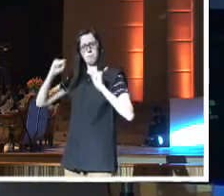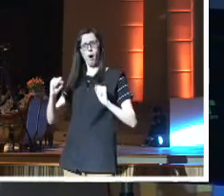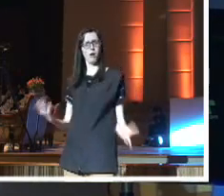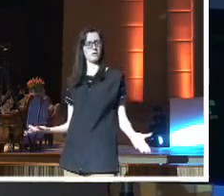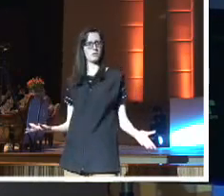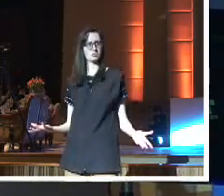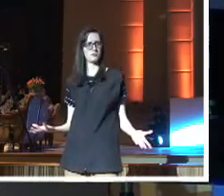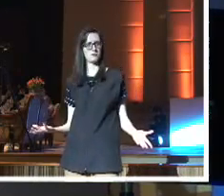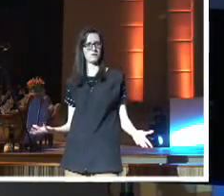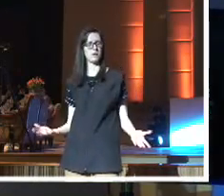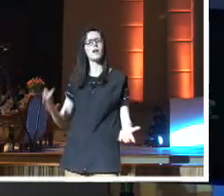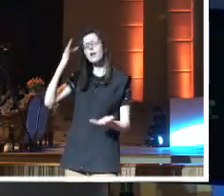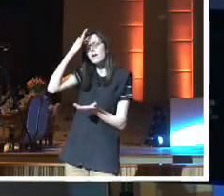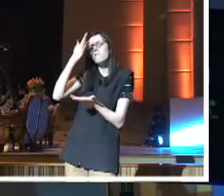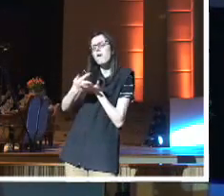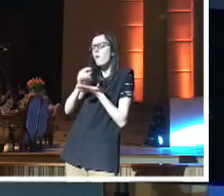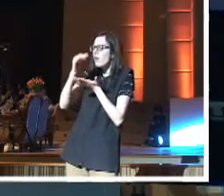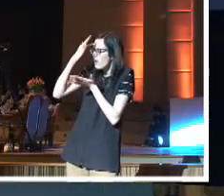E o que é fé?